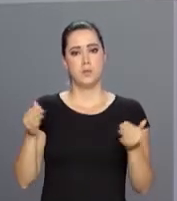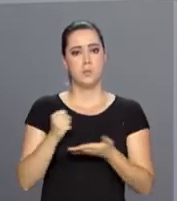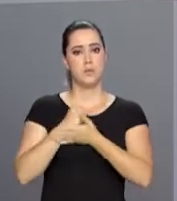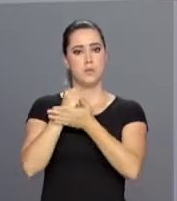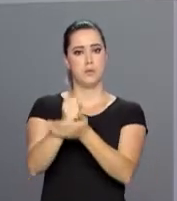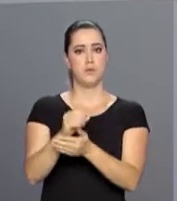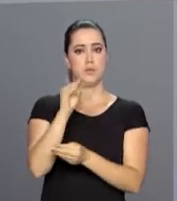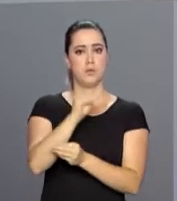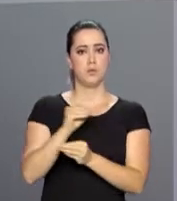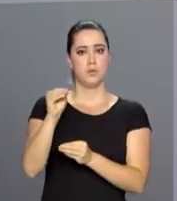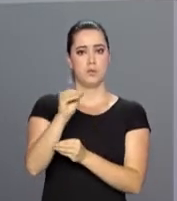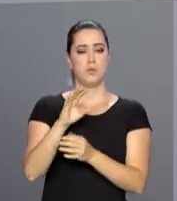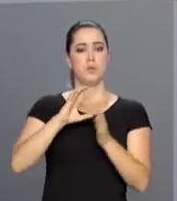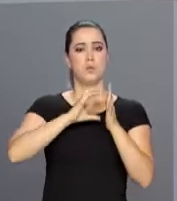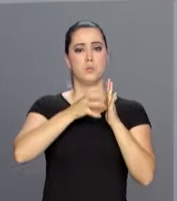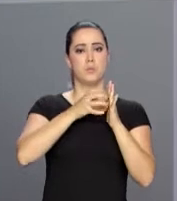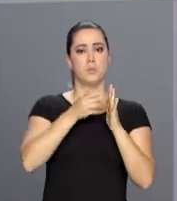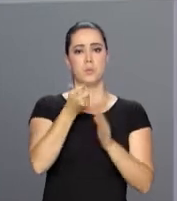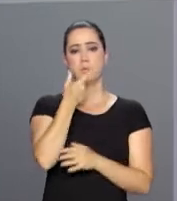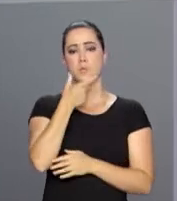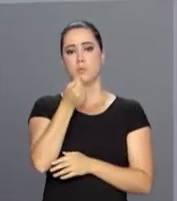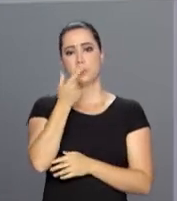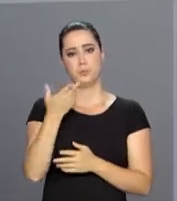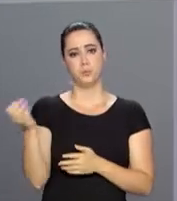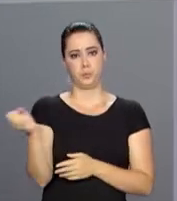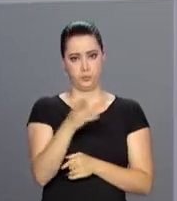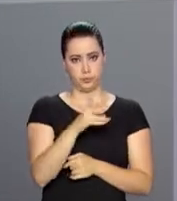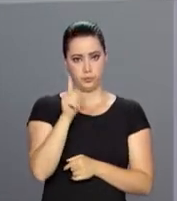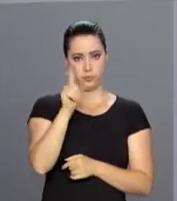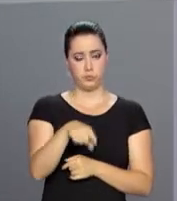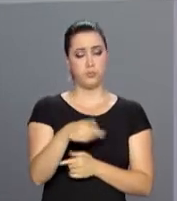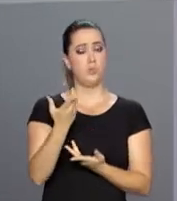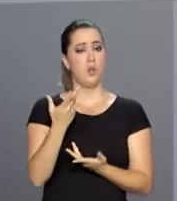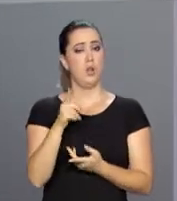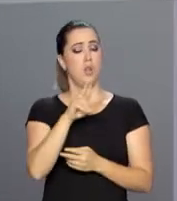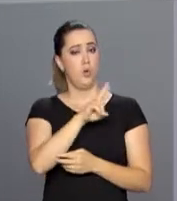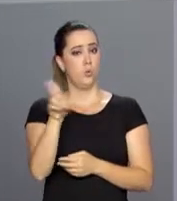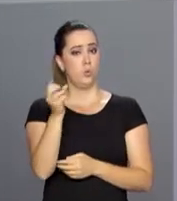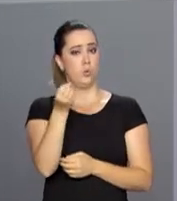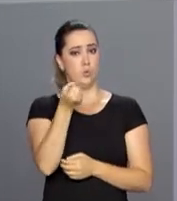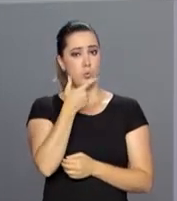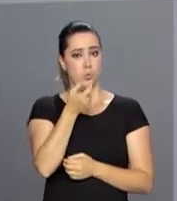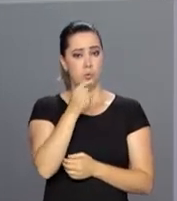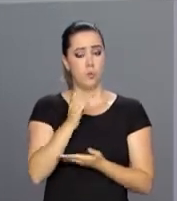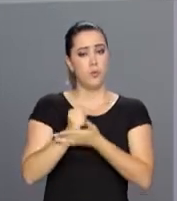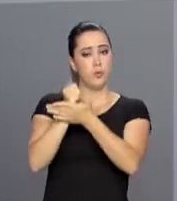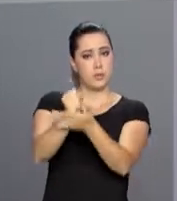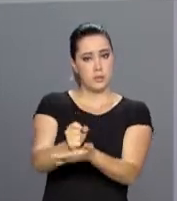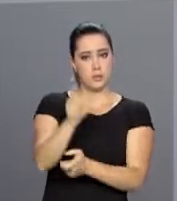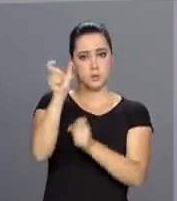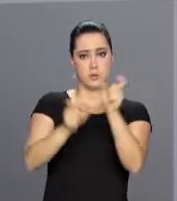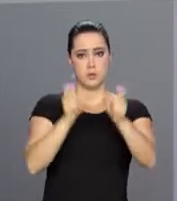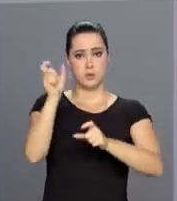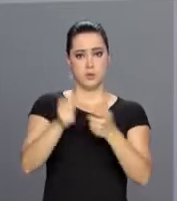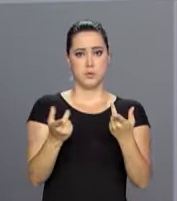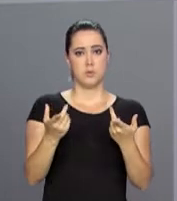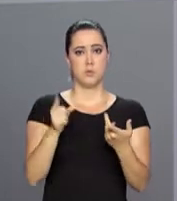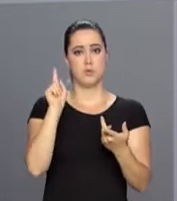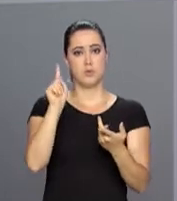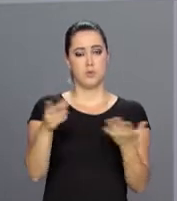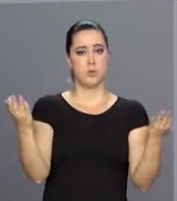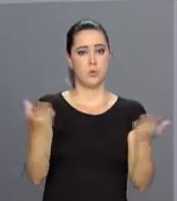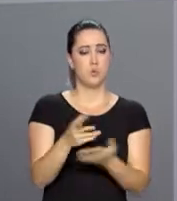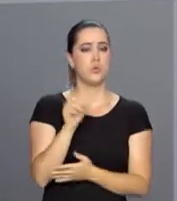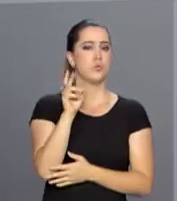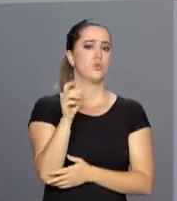oferta do tratamento para aids com um medicamento inovador o dono de grave será oferecido para todos os pacientes